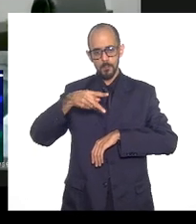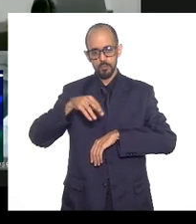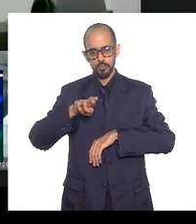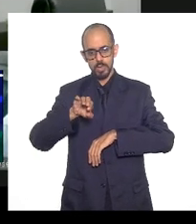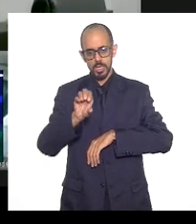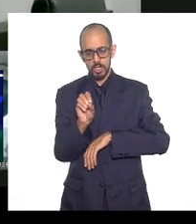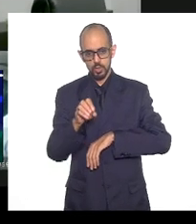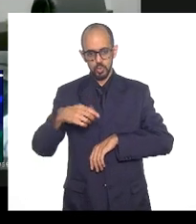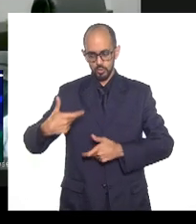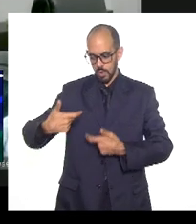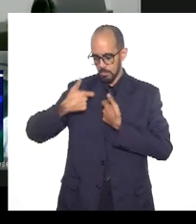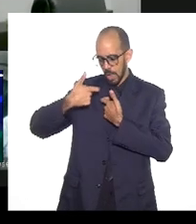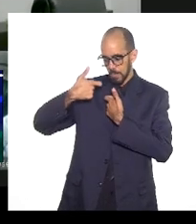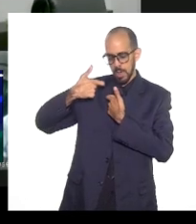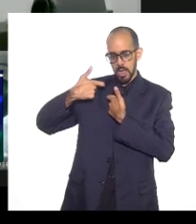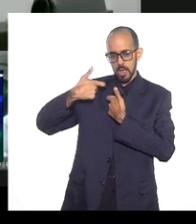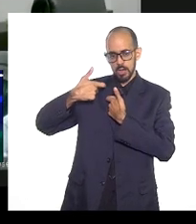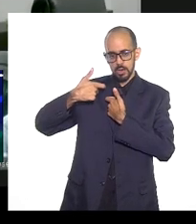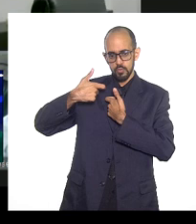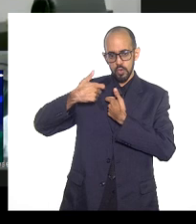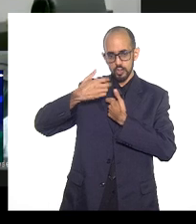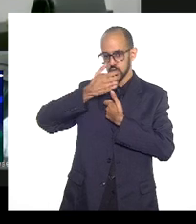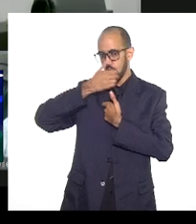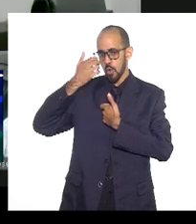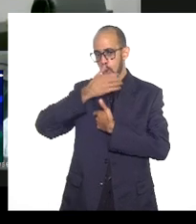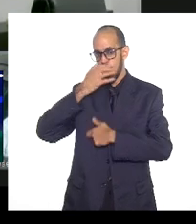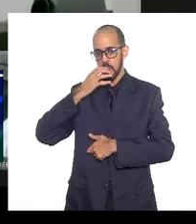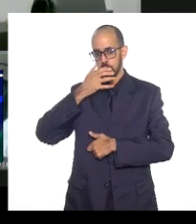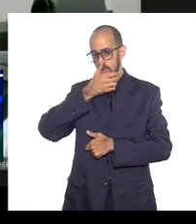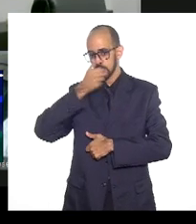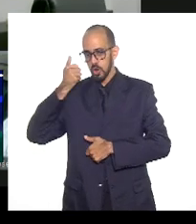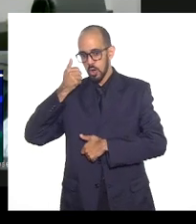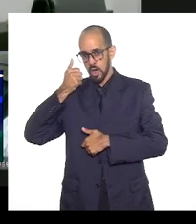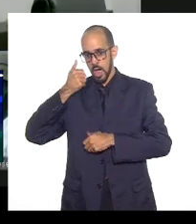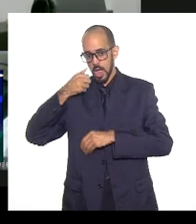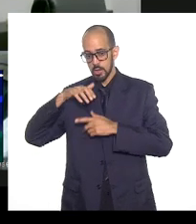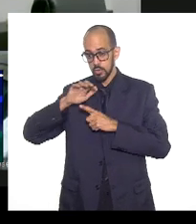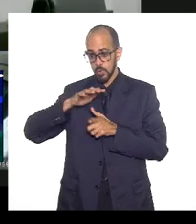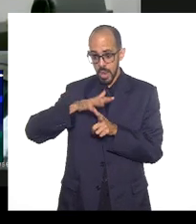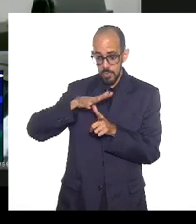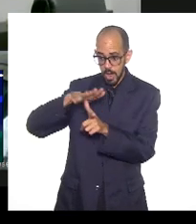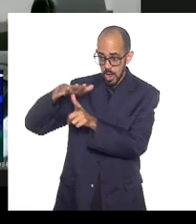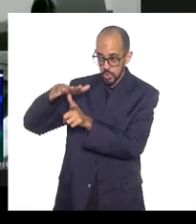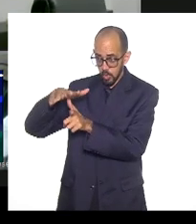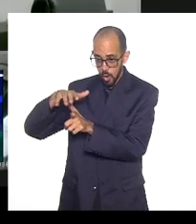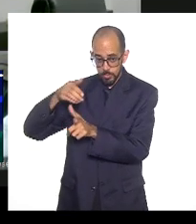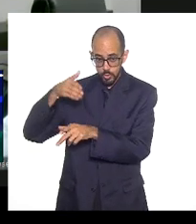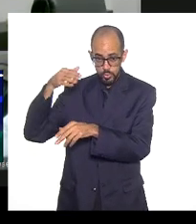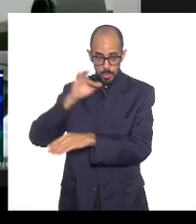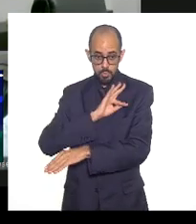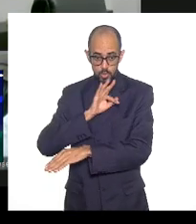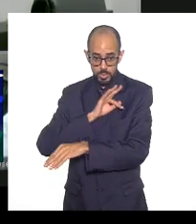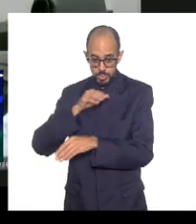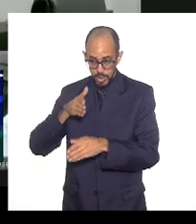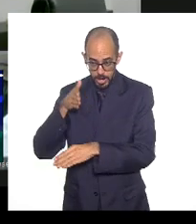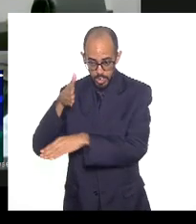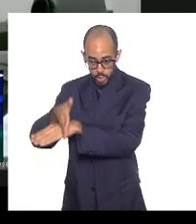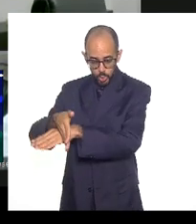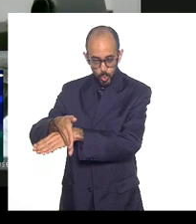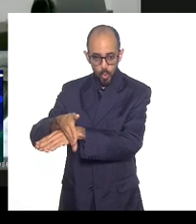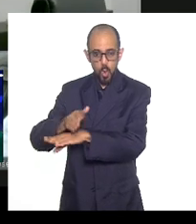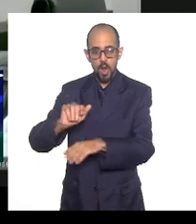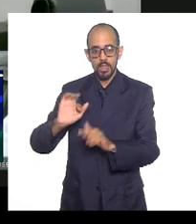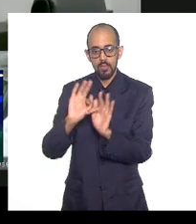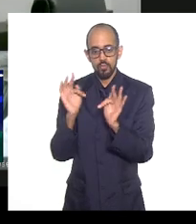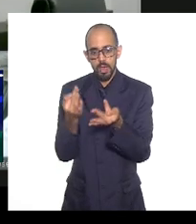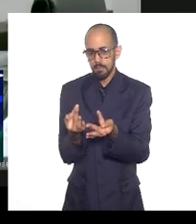baleado, socorrido por um outro jovem que o levou até o helicóptero da polícia, onde ele embarcou, e dali a